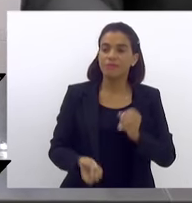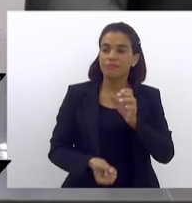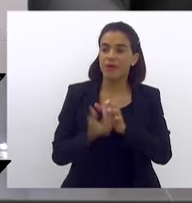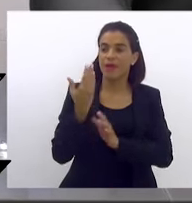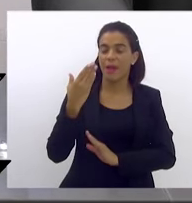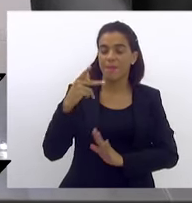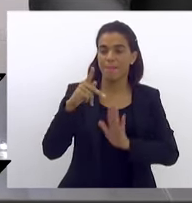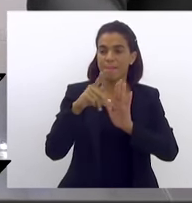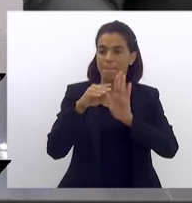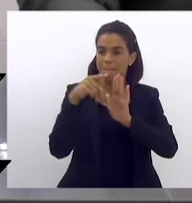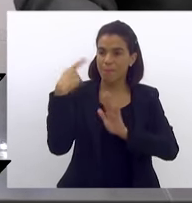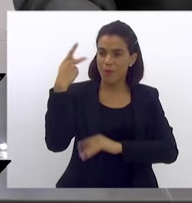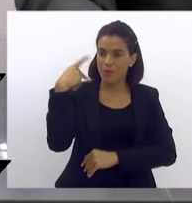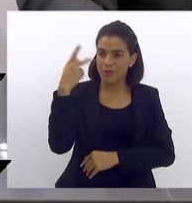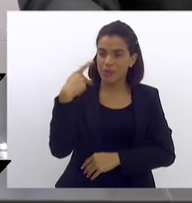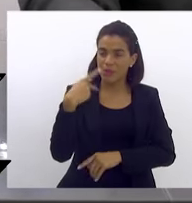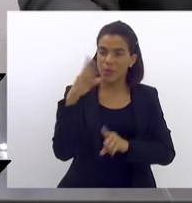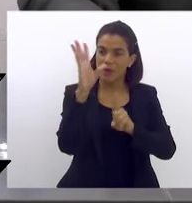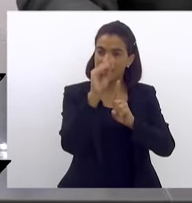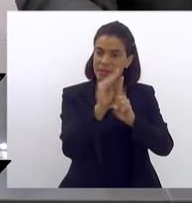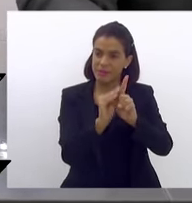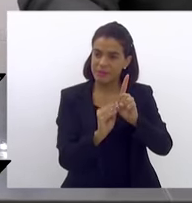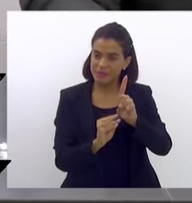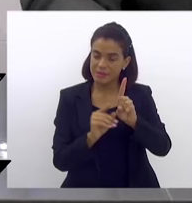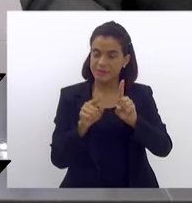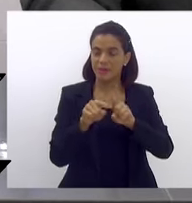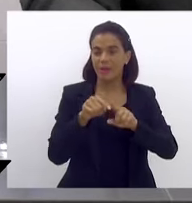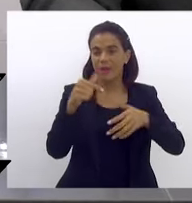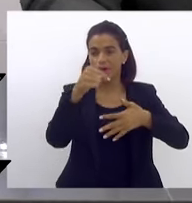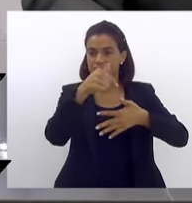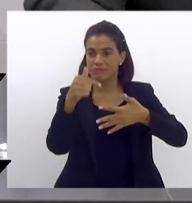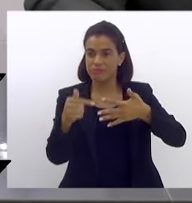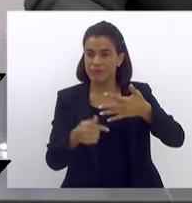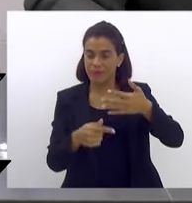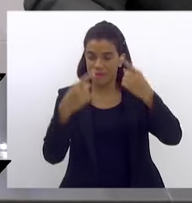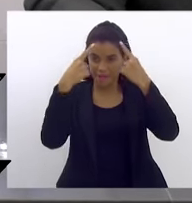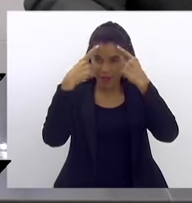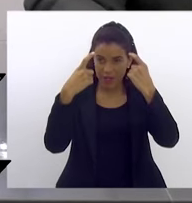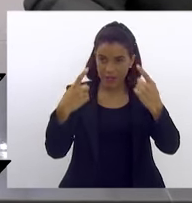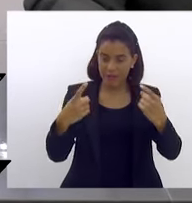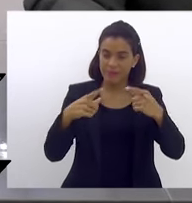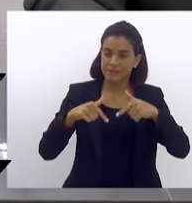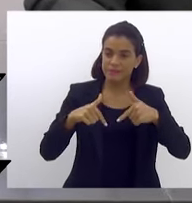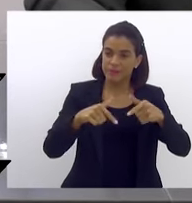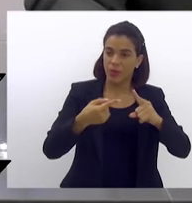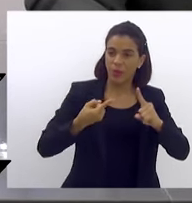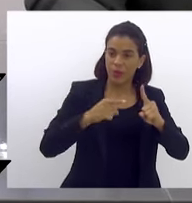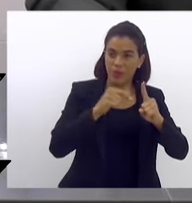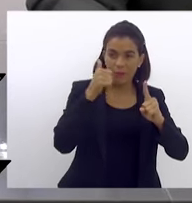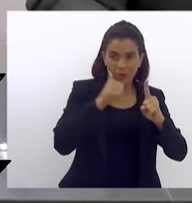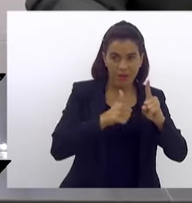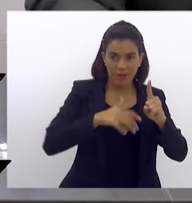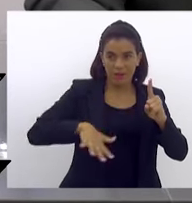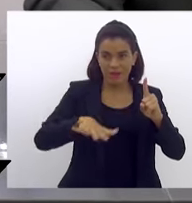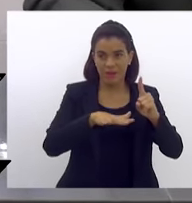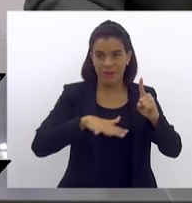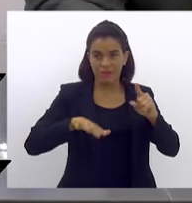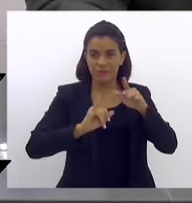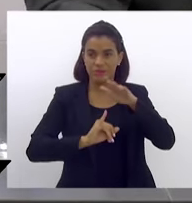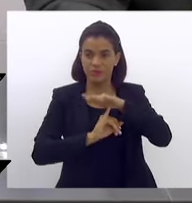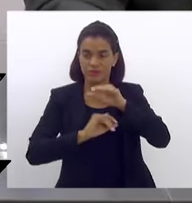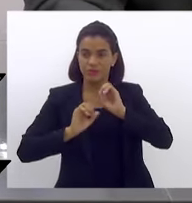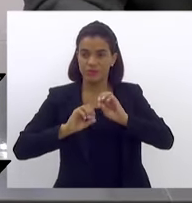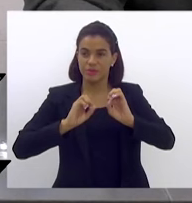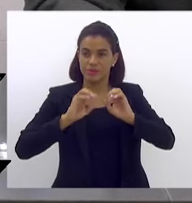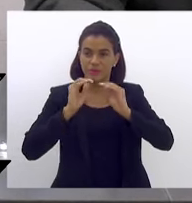enfrentamento ao assédio sexual e outras providênci e outras violências praticadas contra mulheres no âmbito das instituições de